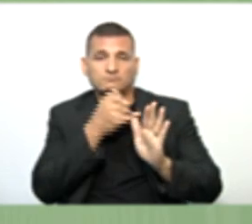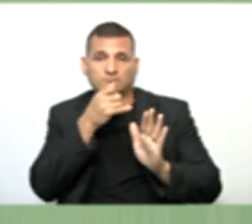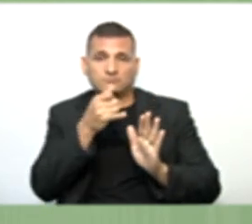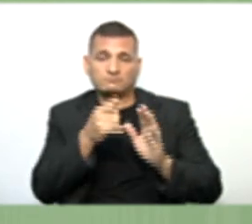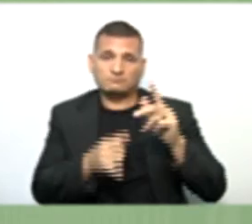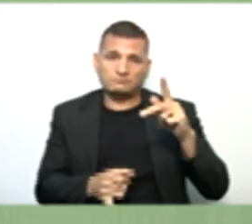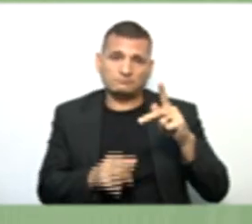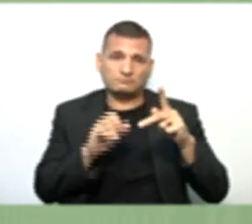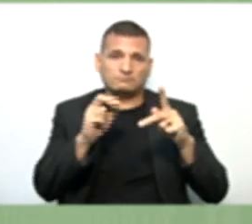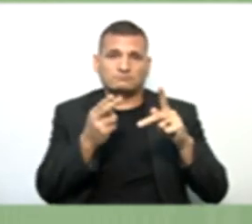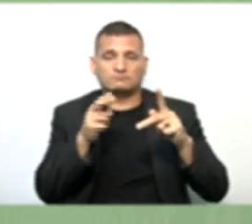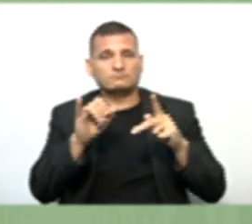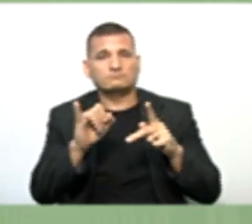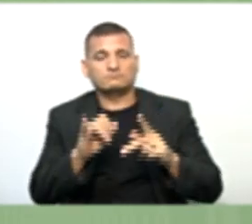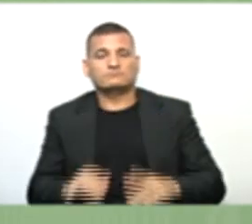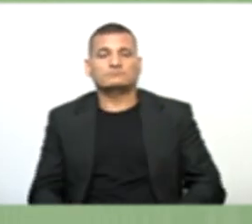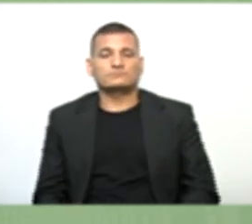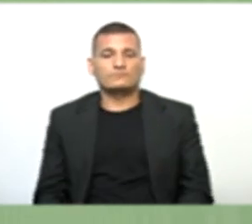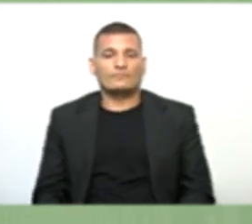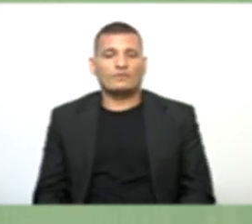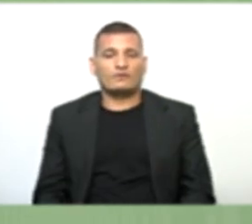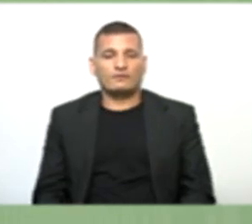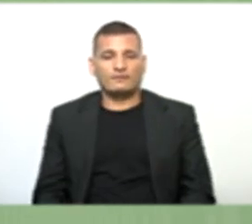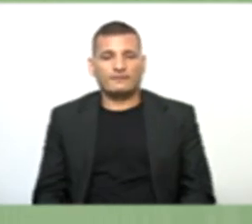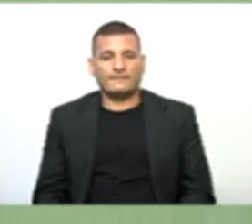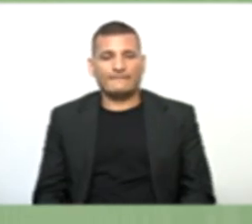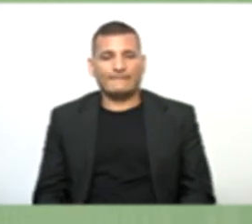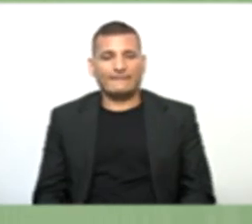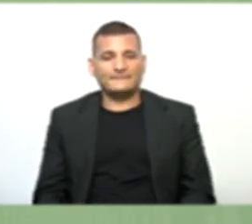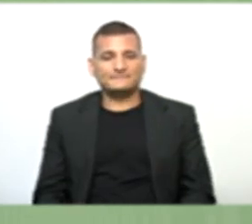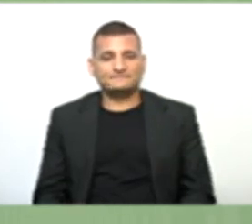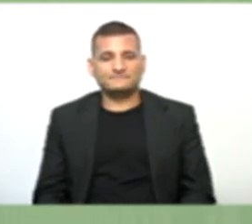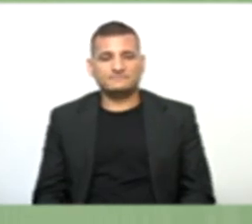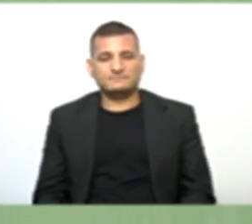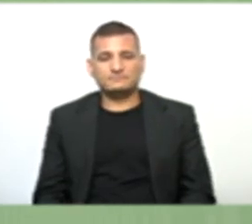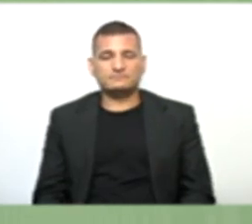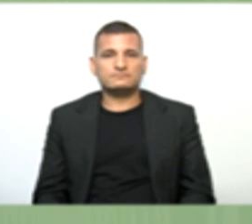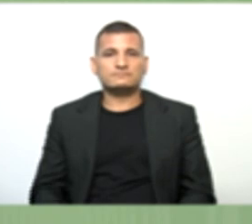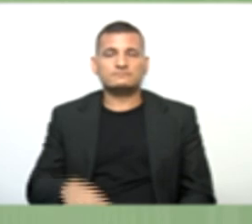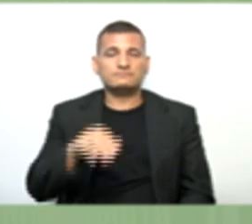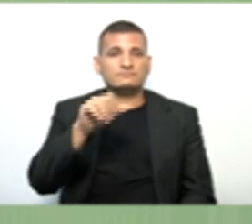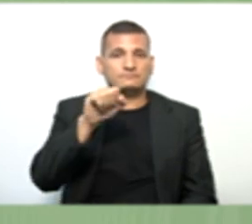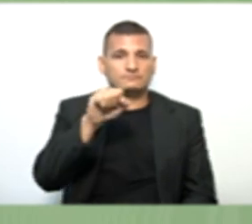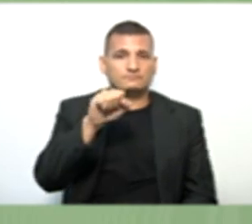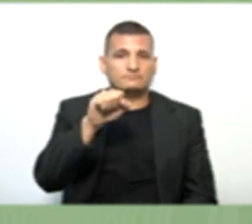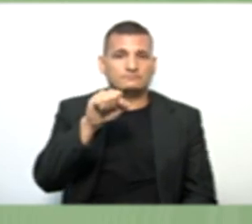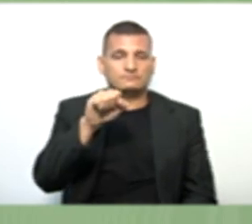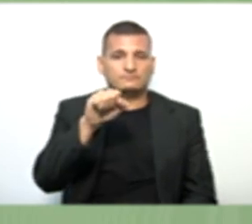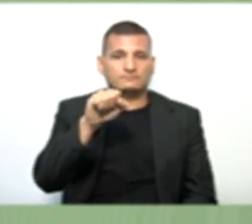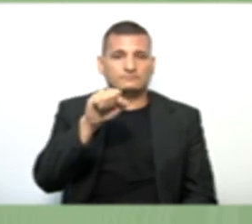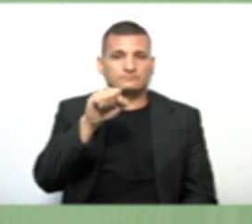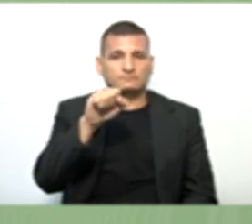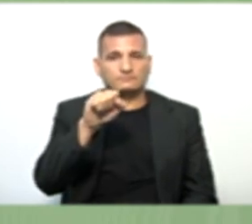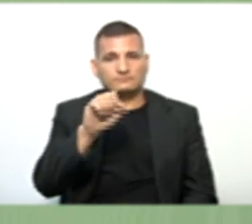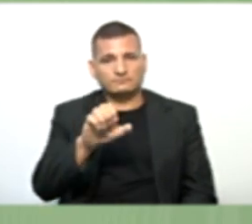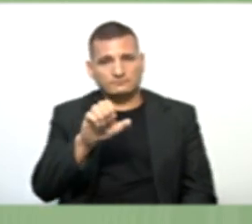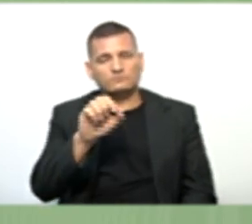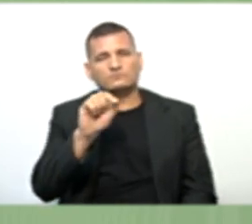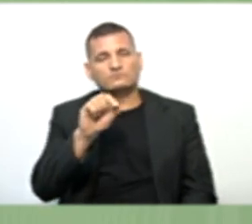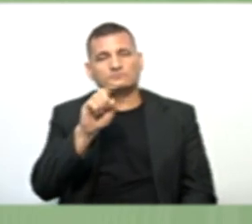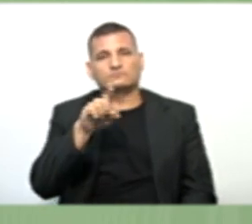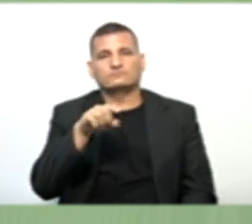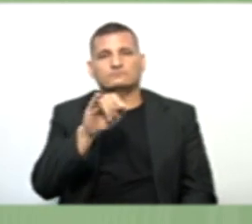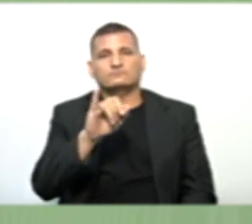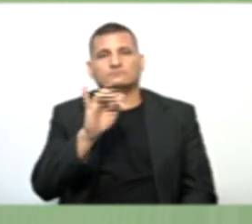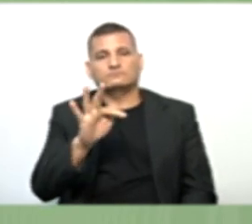ímpar. Então, nós temos aqui um C, ó. Aí já é uma dica. O que é o C? É o if.